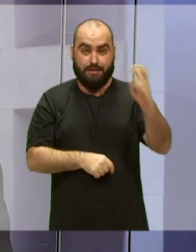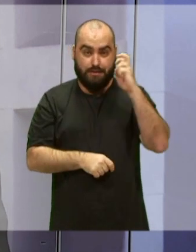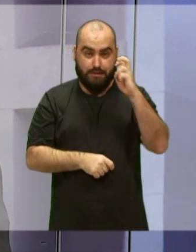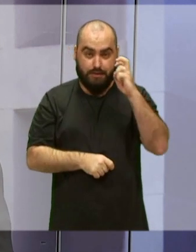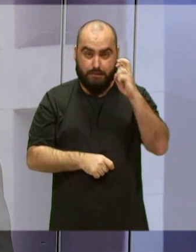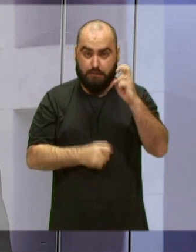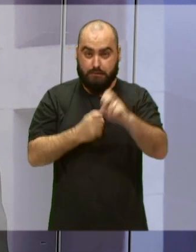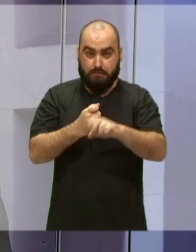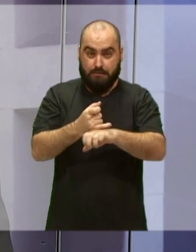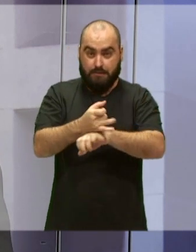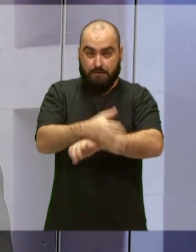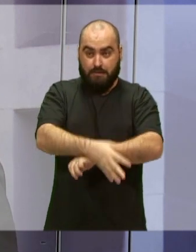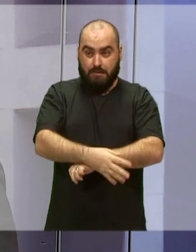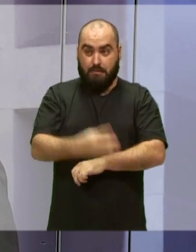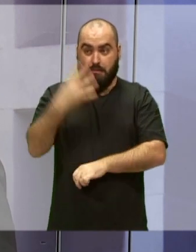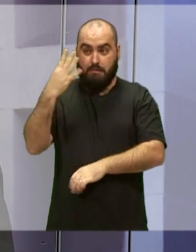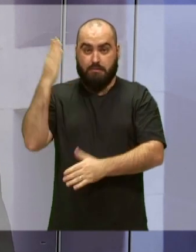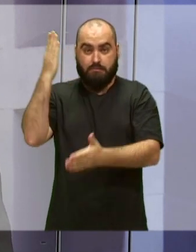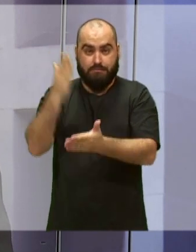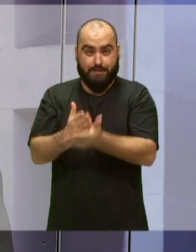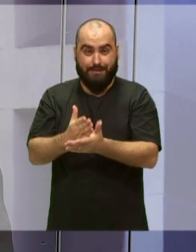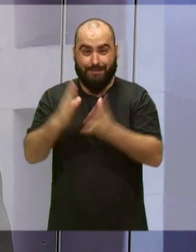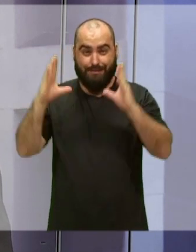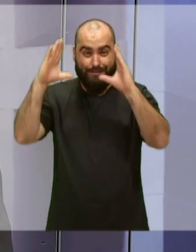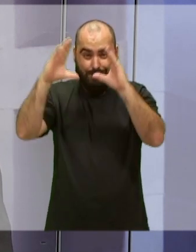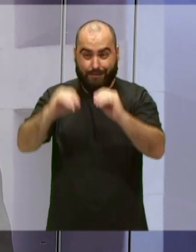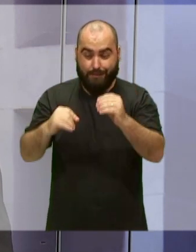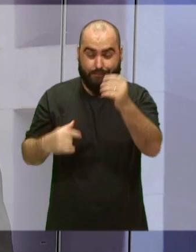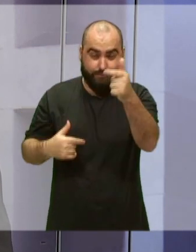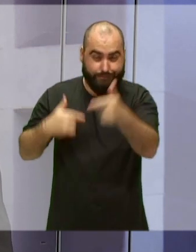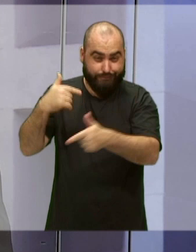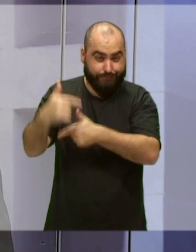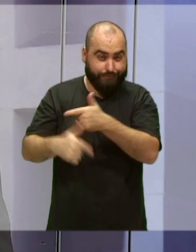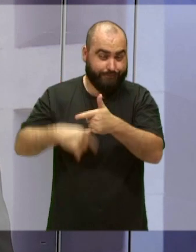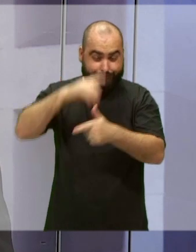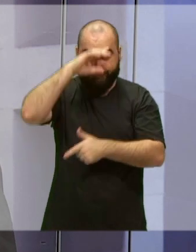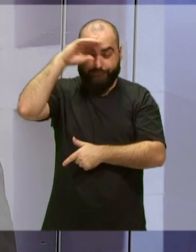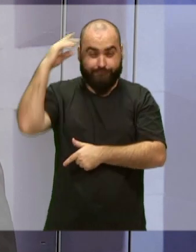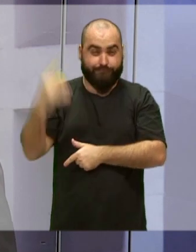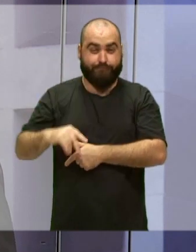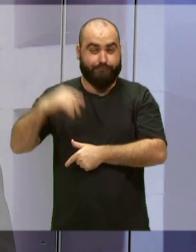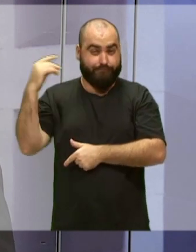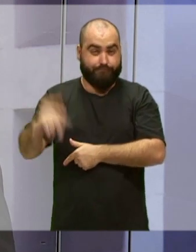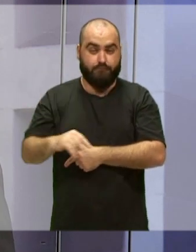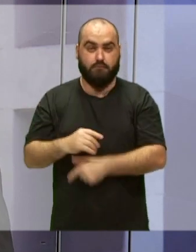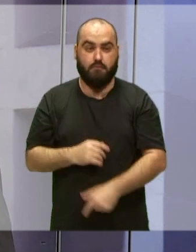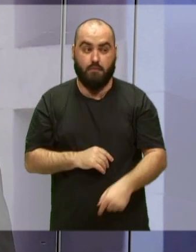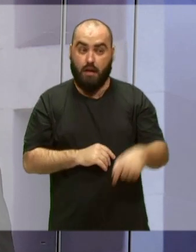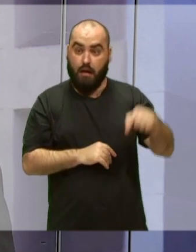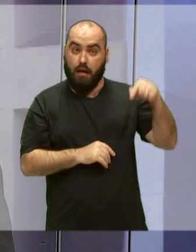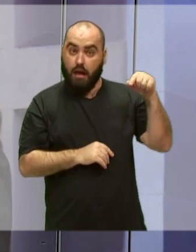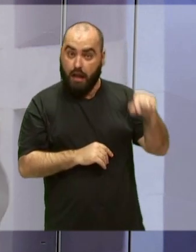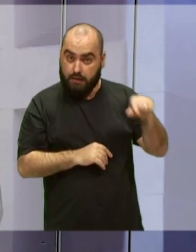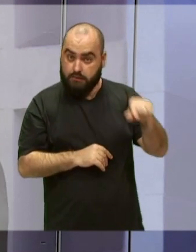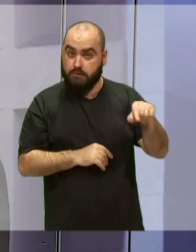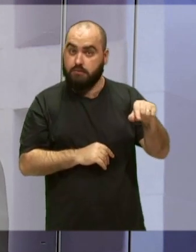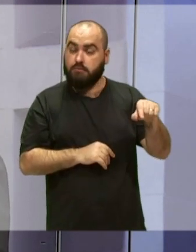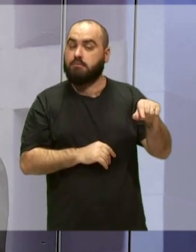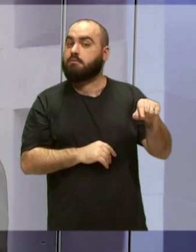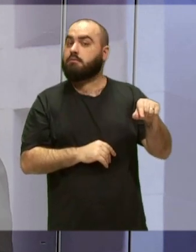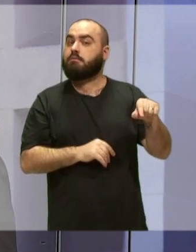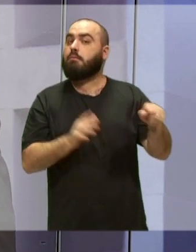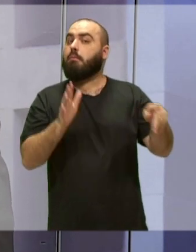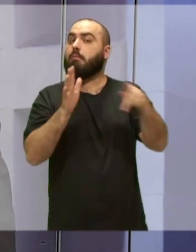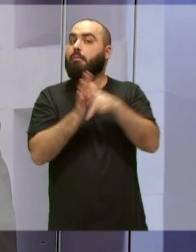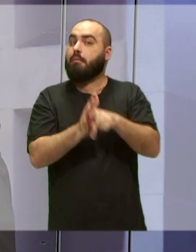4:30 da manhã rodamos a noite inteirinha trabalhando em cima da LDO agora essa especificamente a